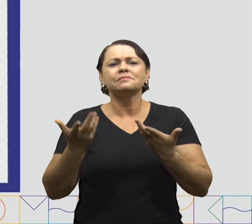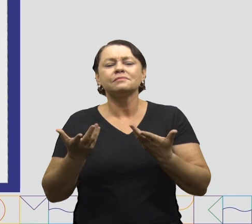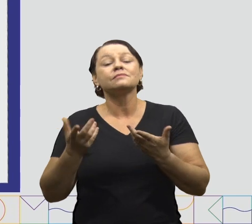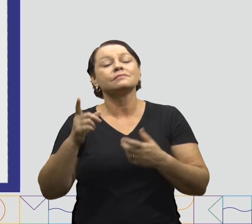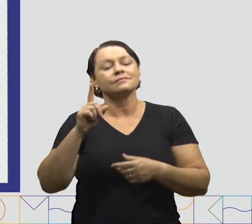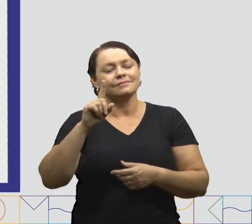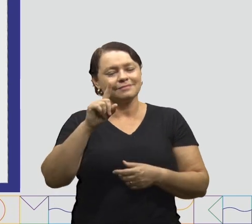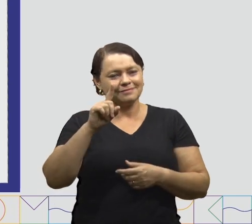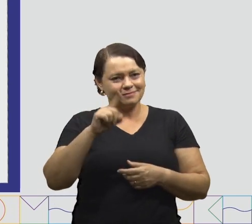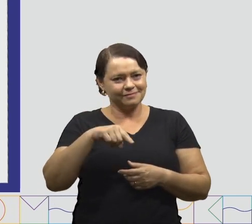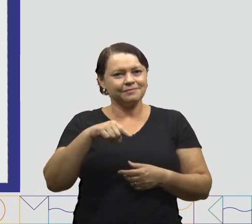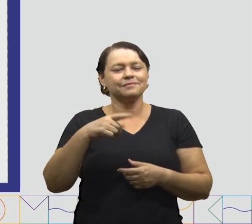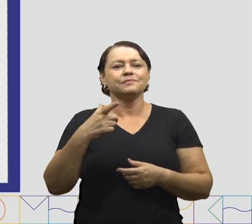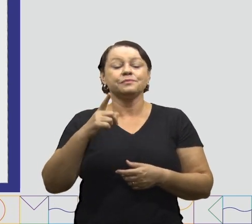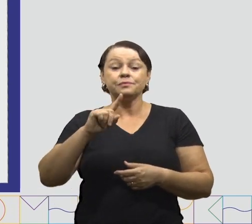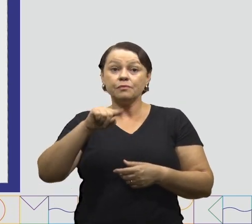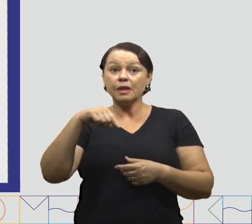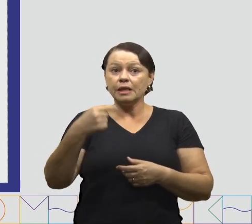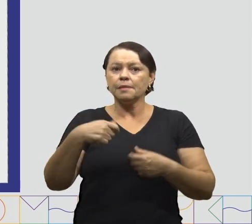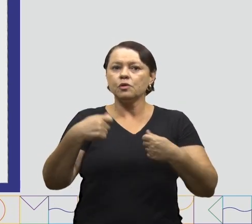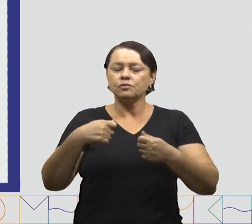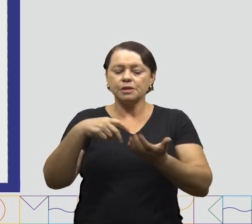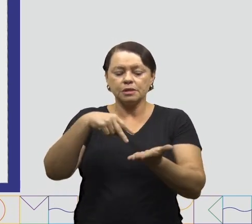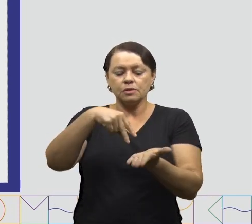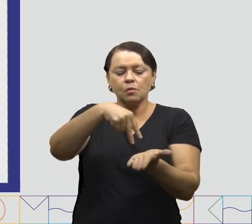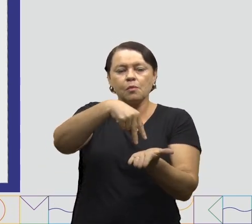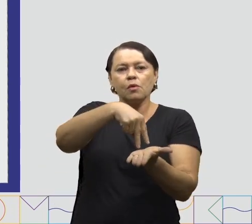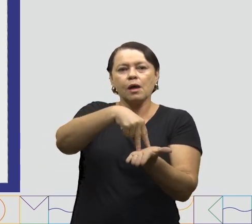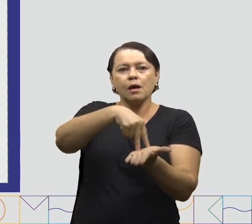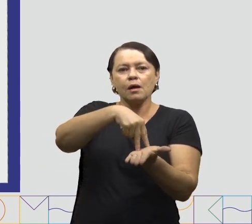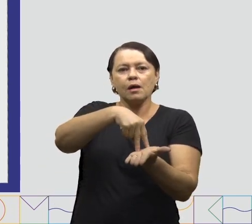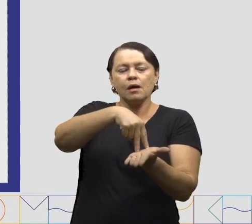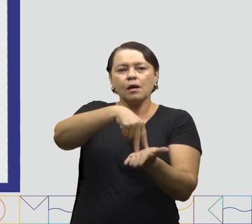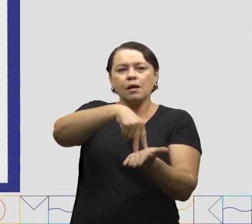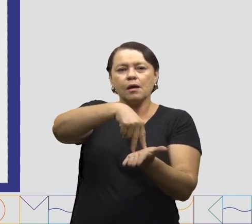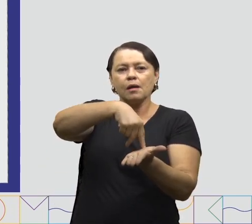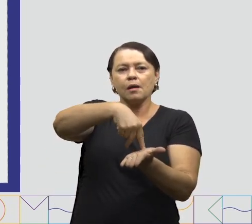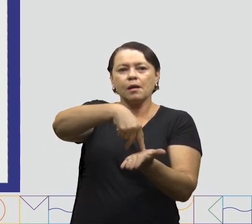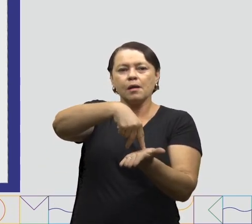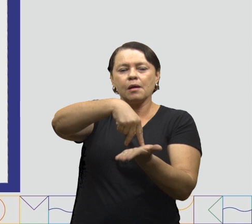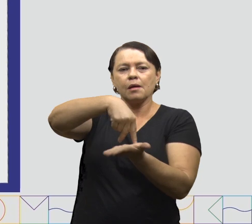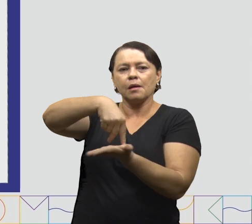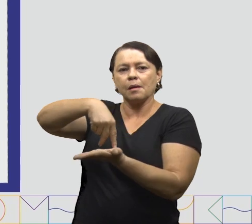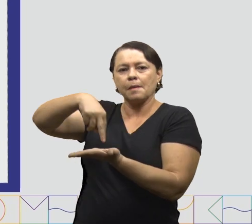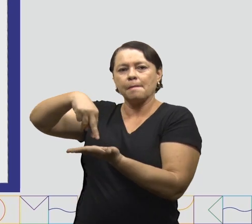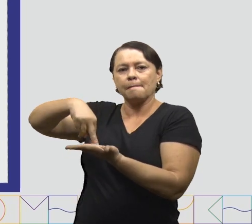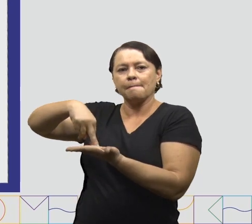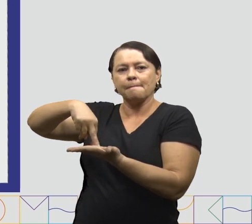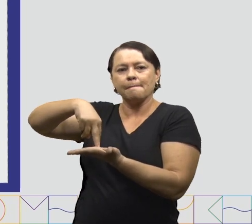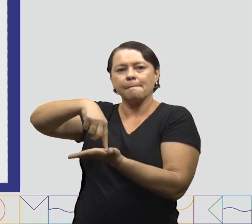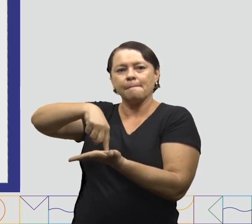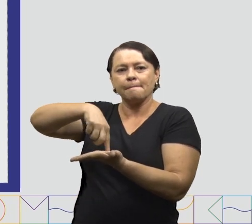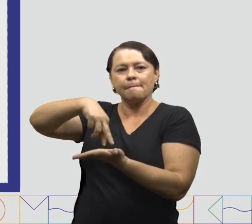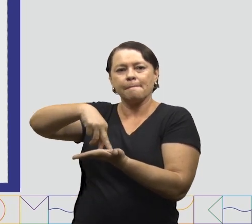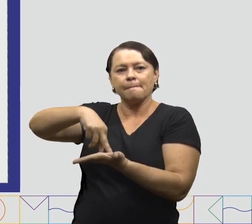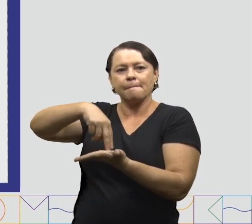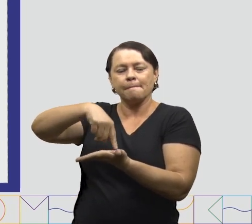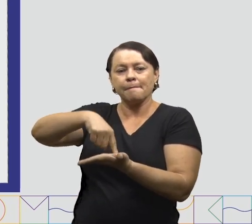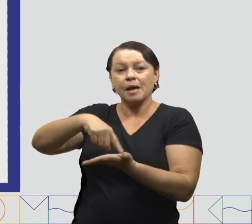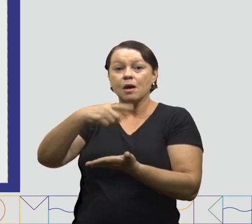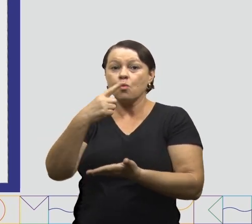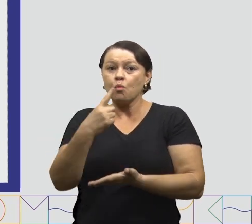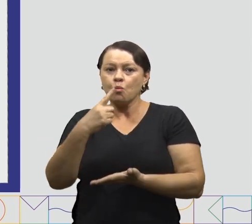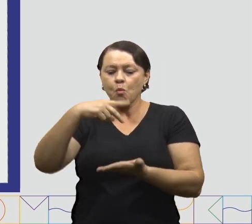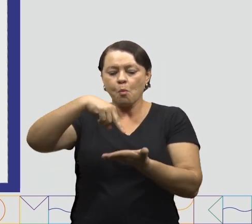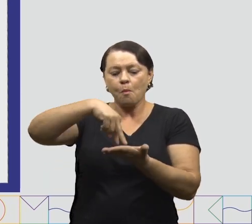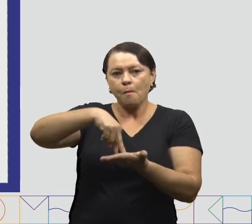mais? Isso mesmo, em seguida tem que pular direto para as casas 2 e 3, com um pé em cada